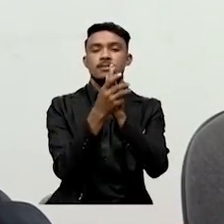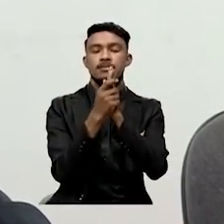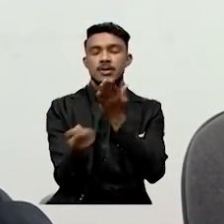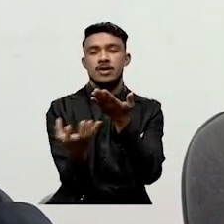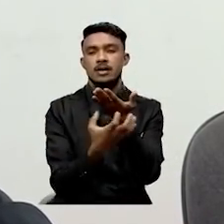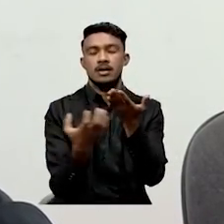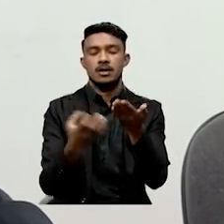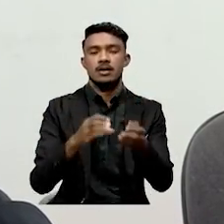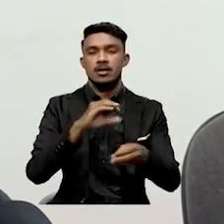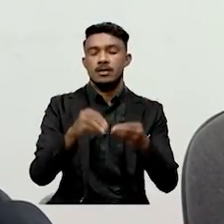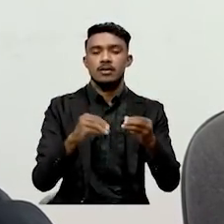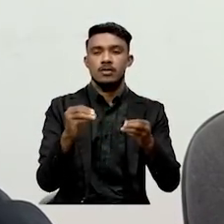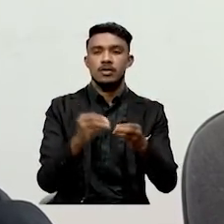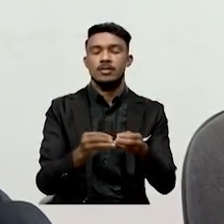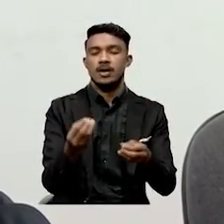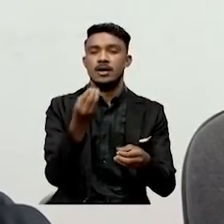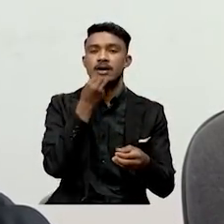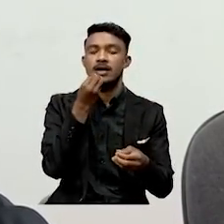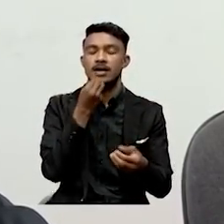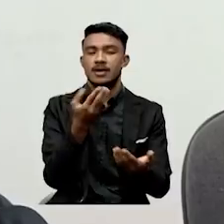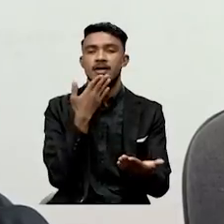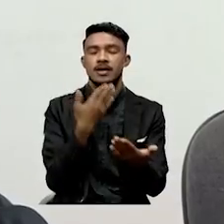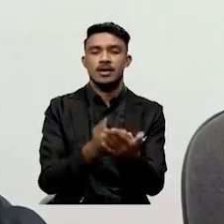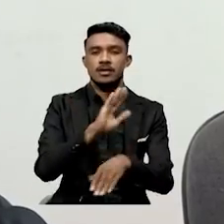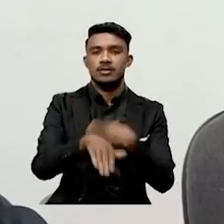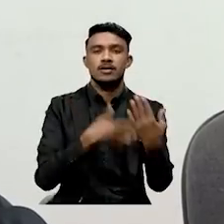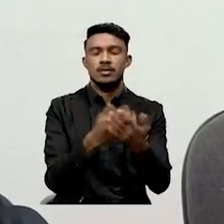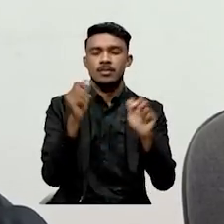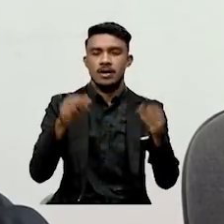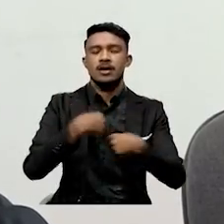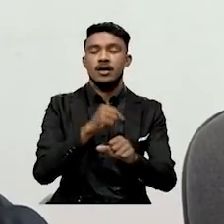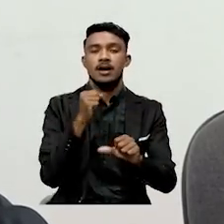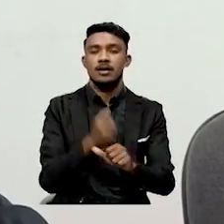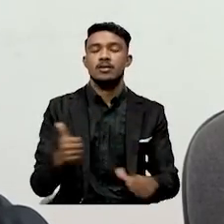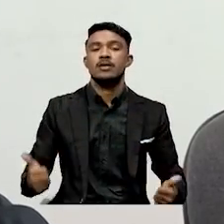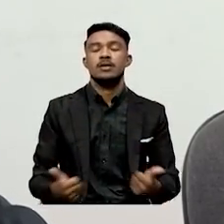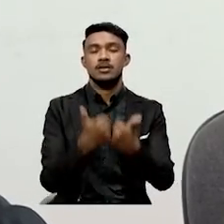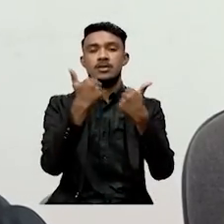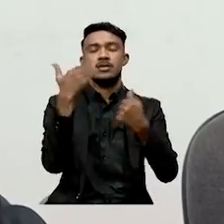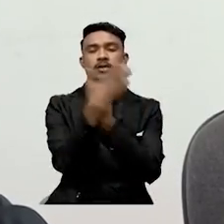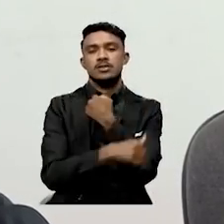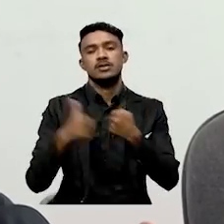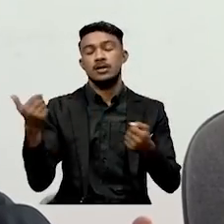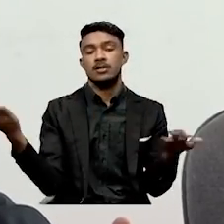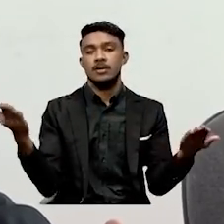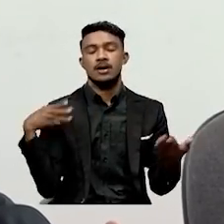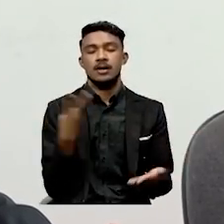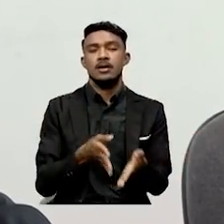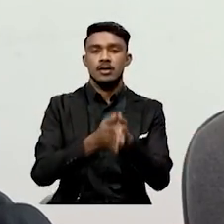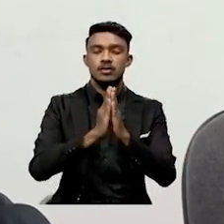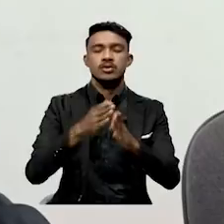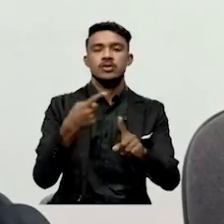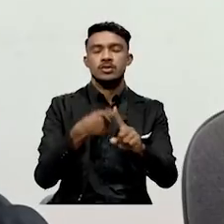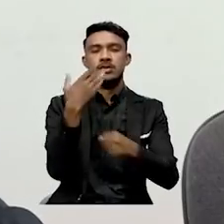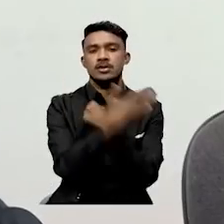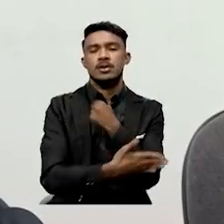produtus di kub bens konsumu sirhotu. Atu nune bele halo balansu ho importasaun nene beke ita dependensia. Quase que percentagem de